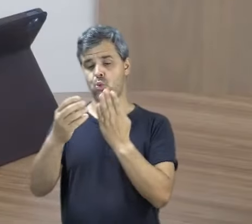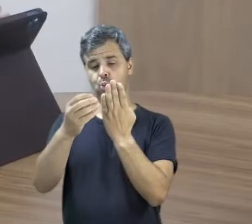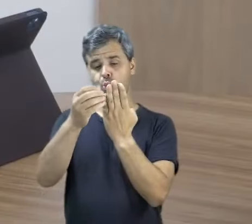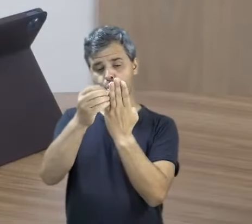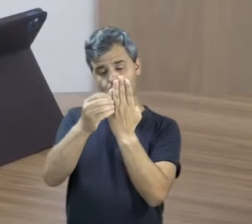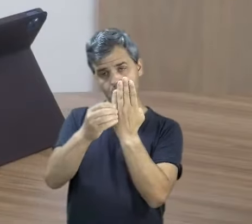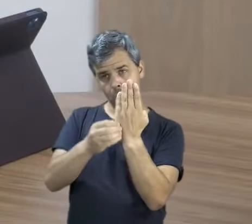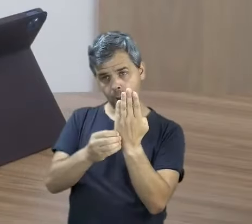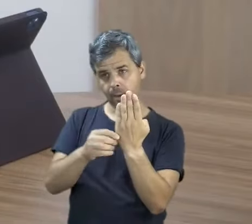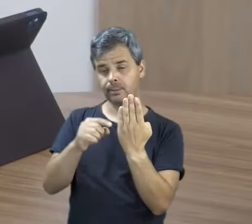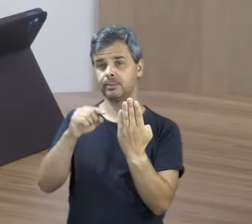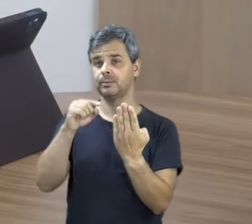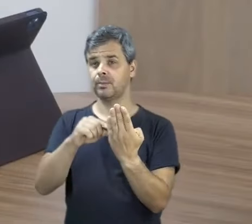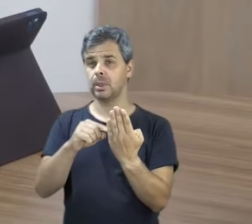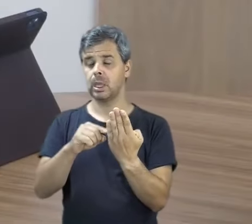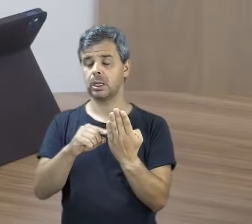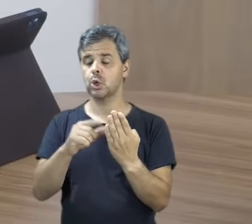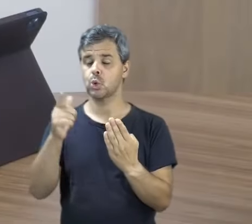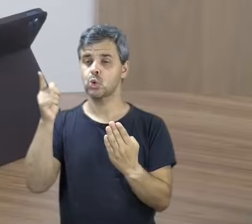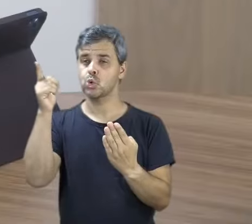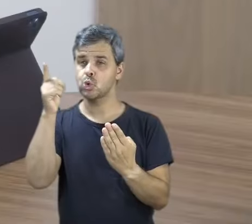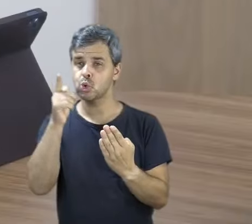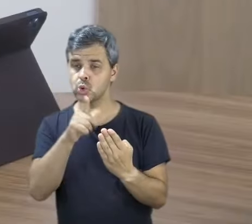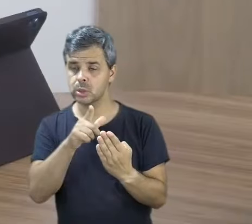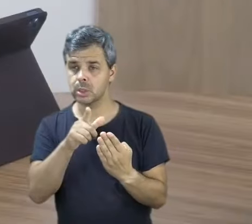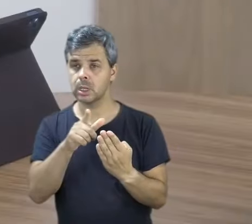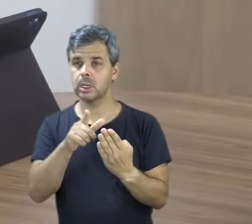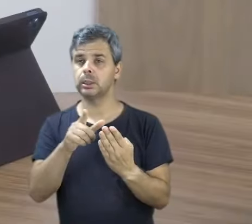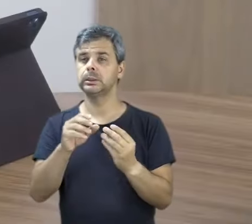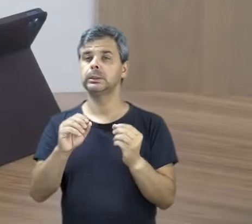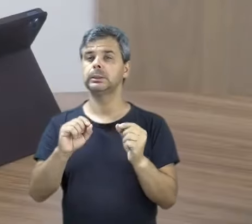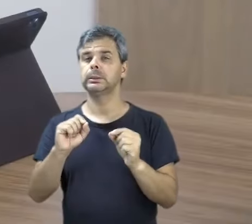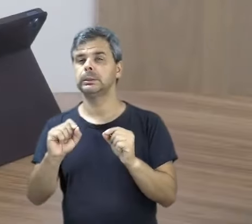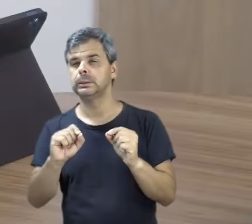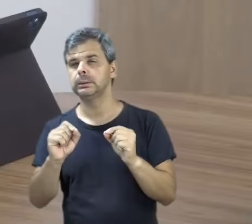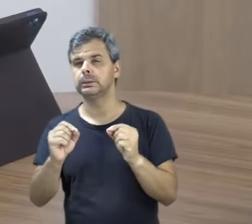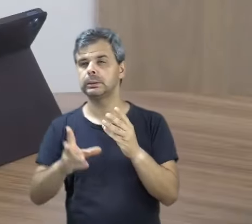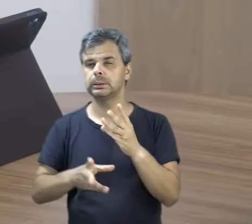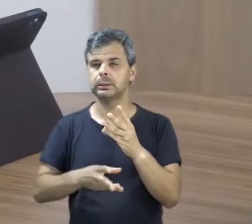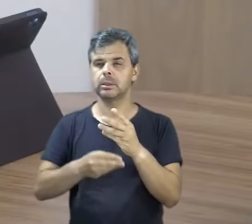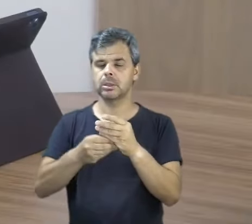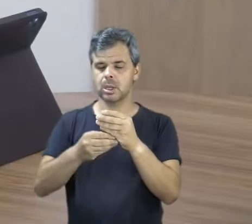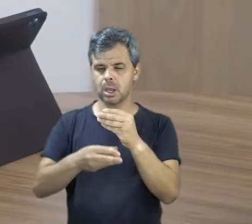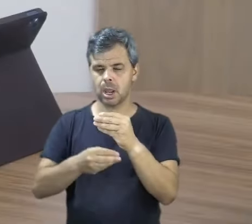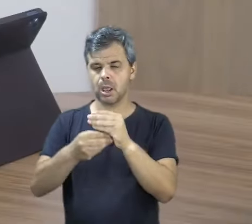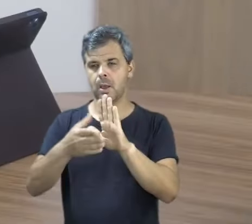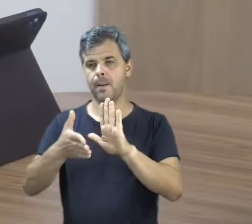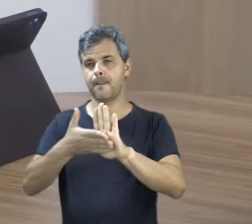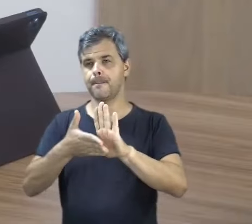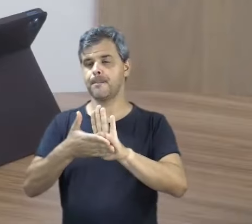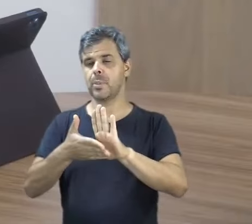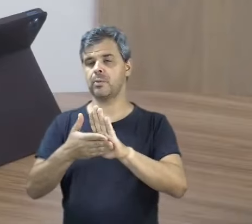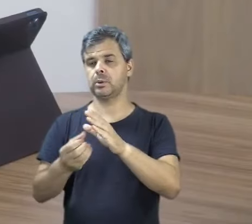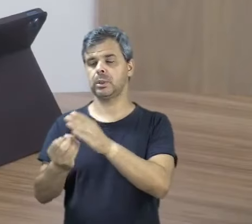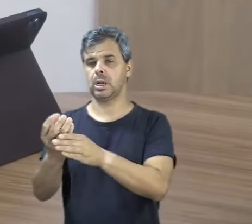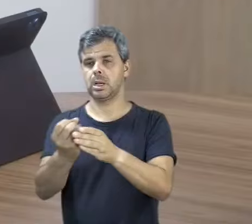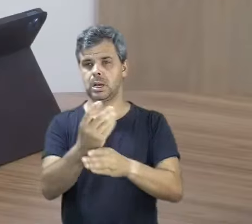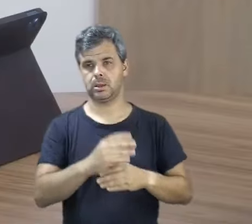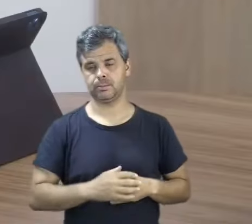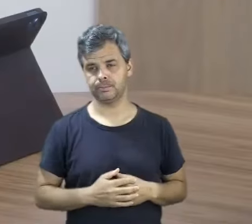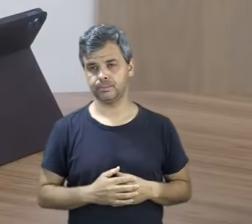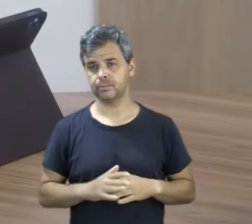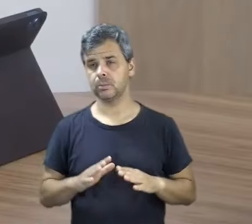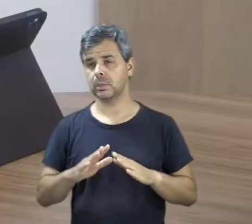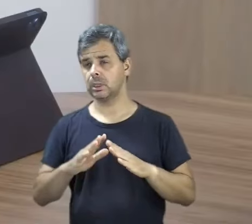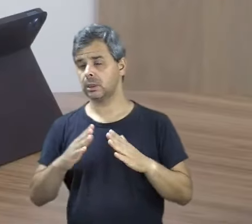caderno que dê conta de trazer esse acúmulo de propostas que foram criadas. Então,